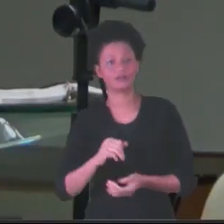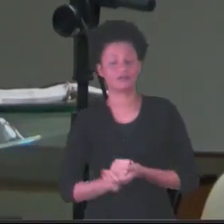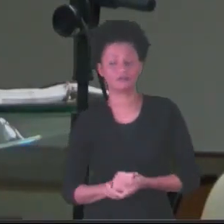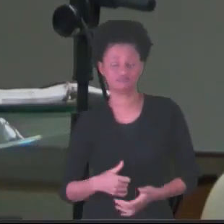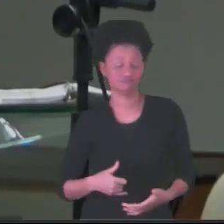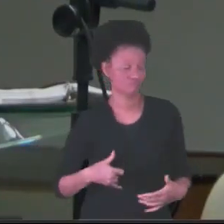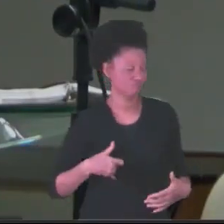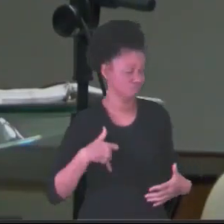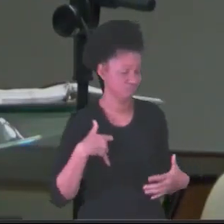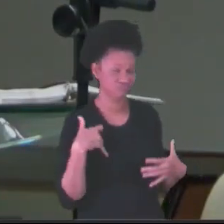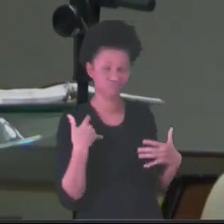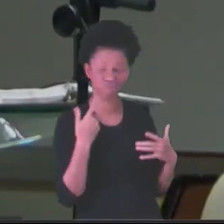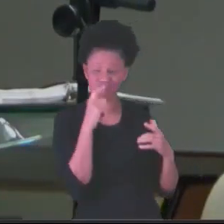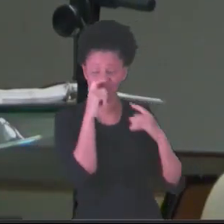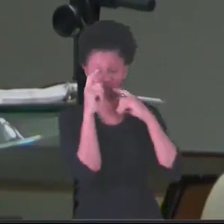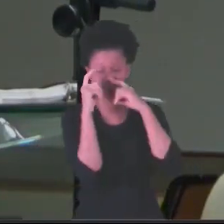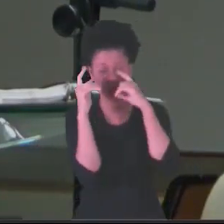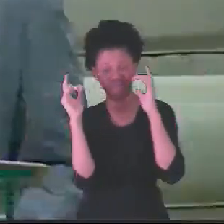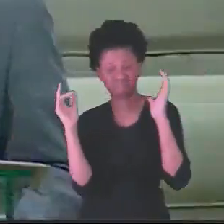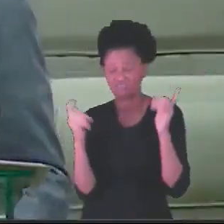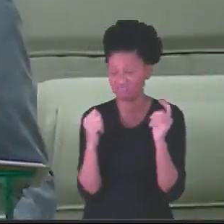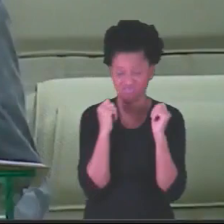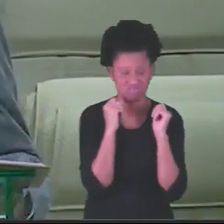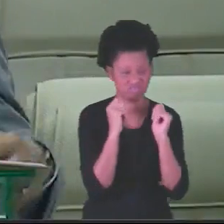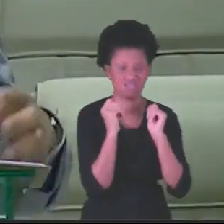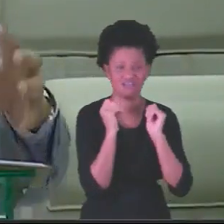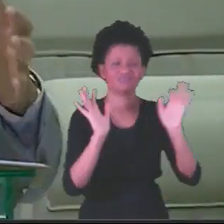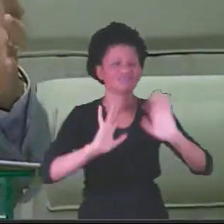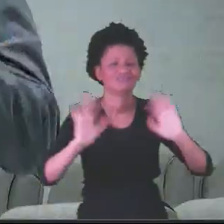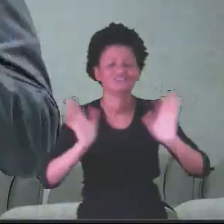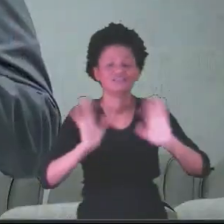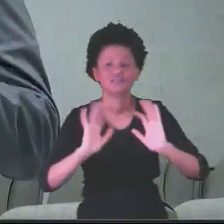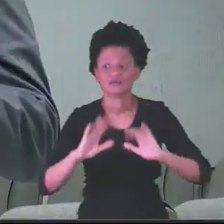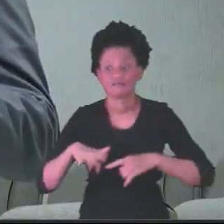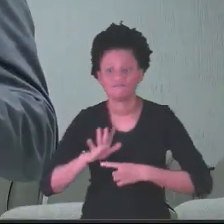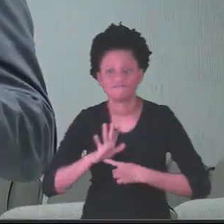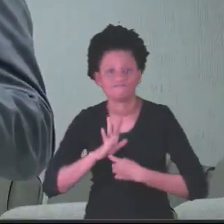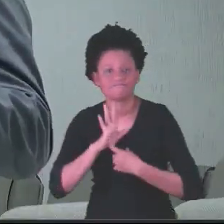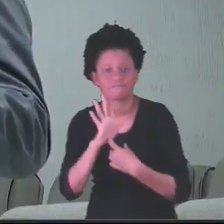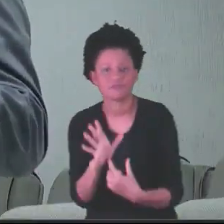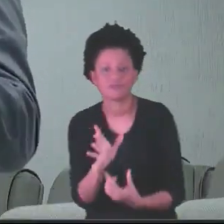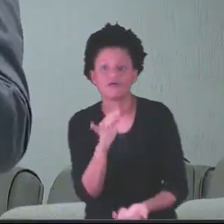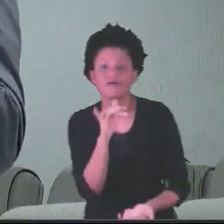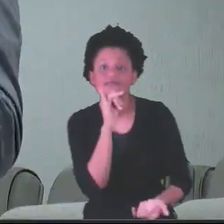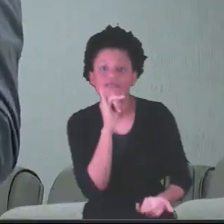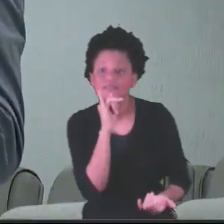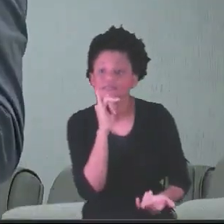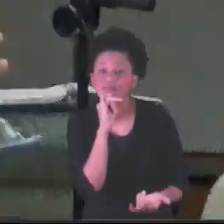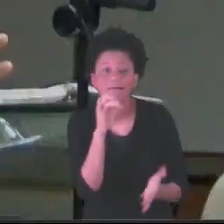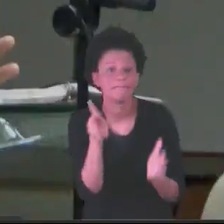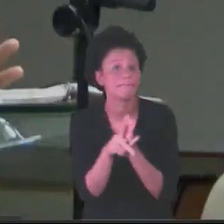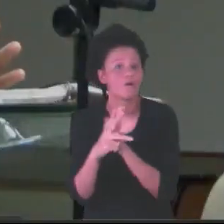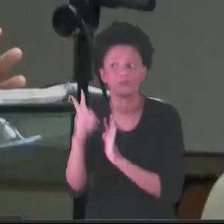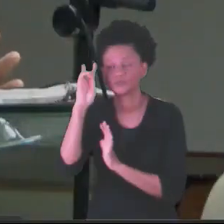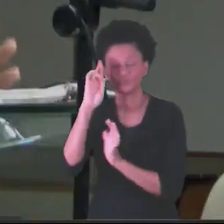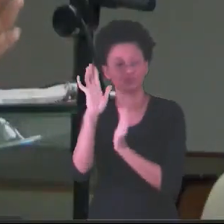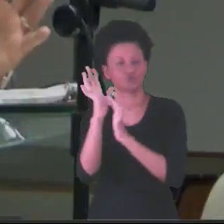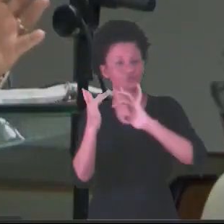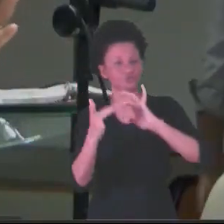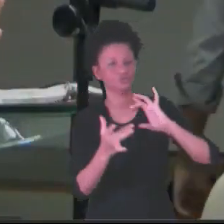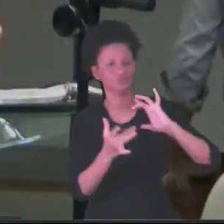altivez que o egoísmo não leva nada e ele vai trazer um exemplo irmãos do próprio cristo